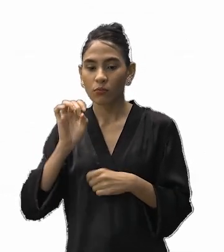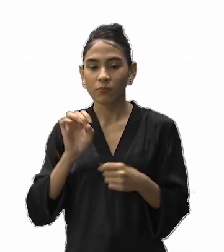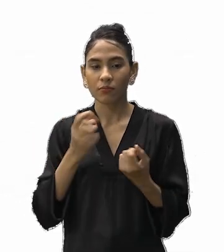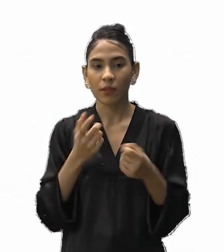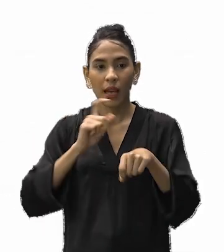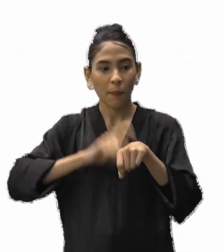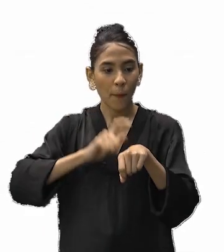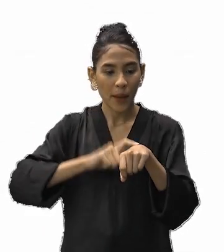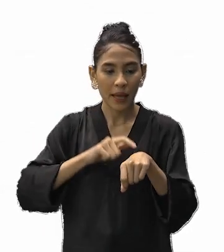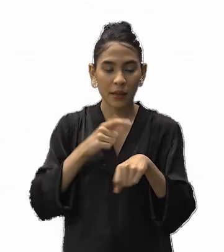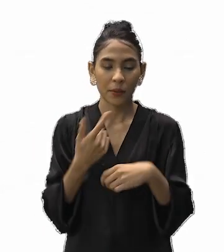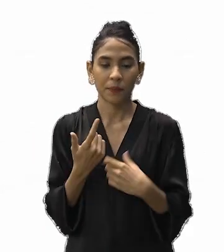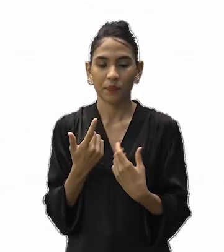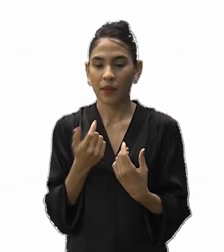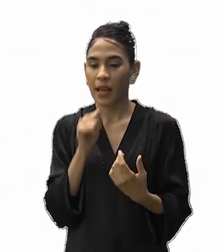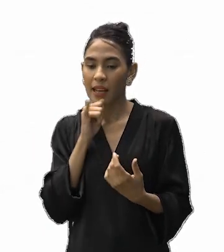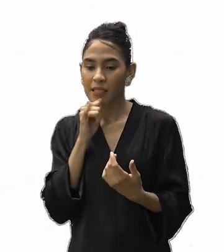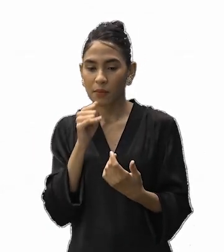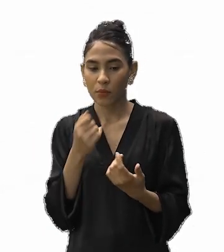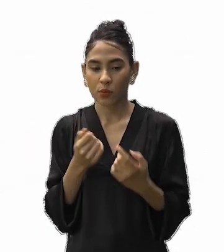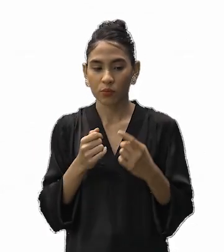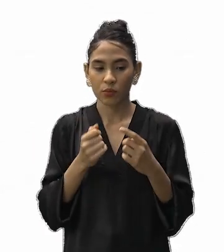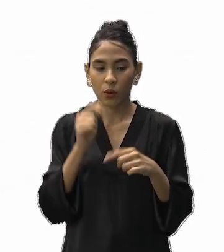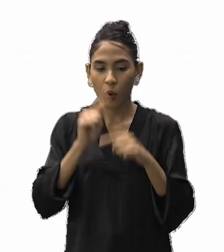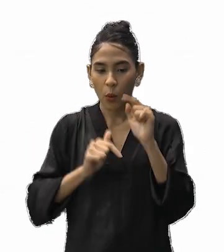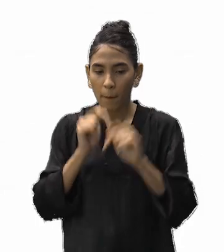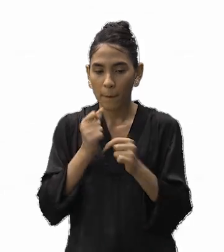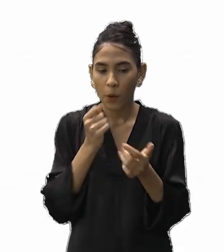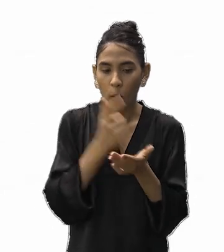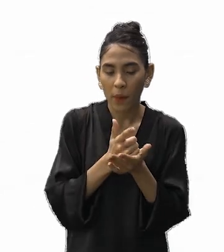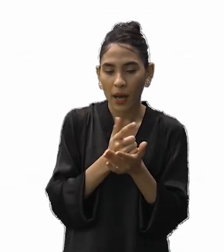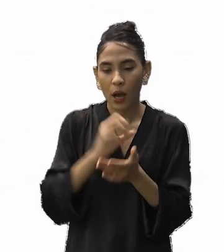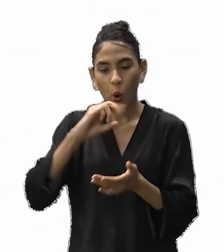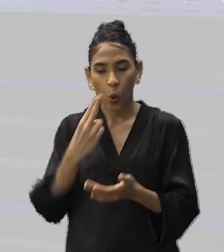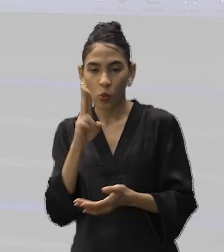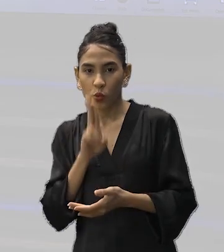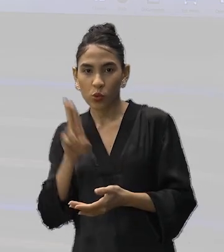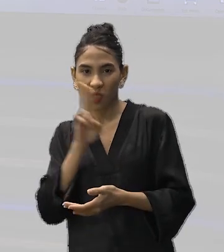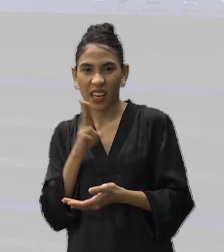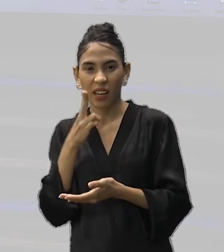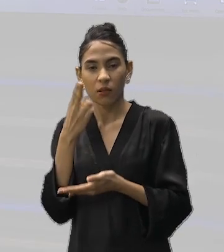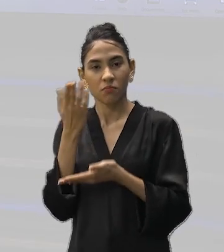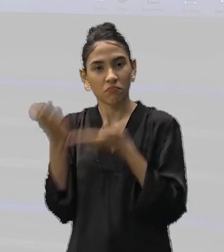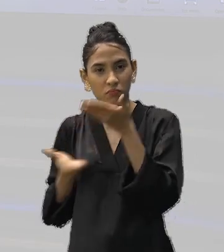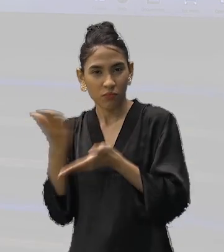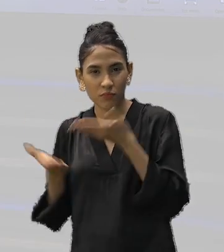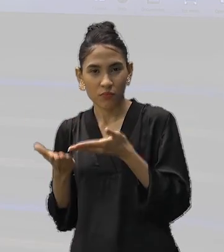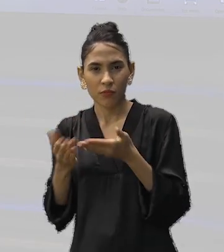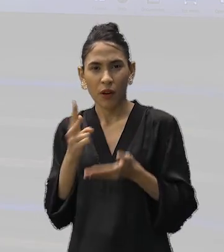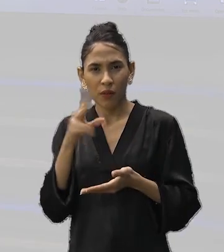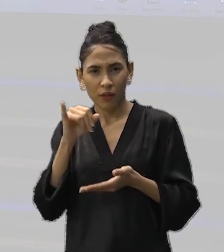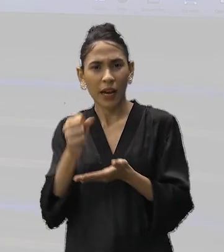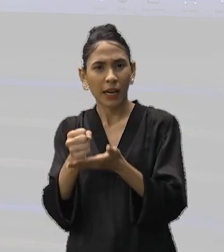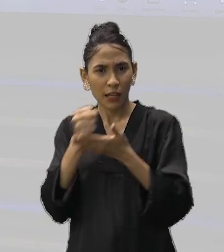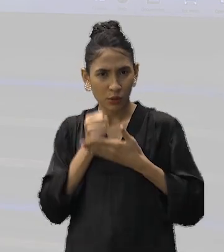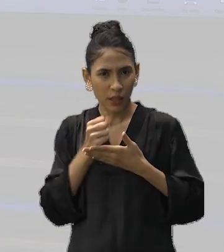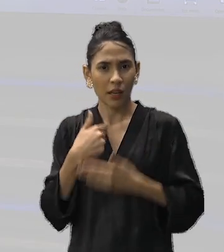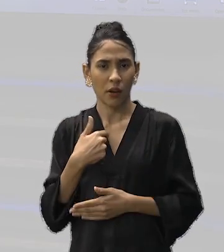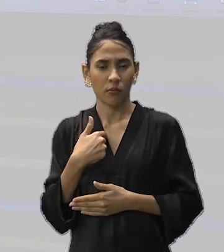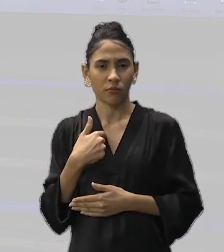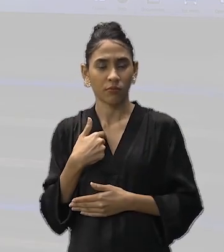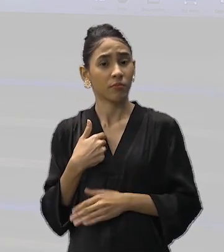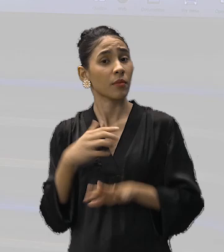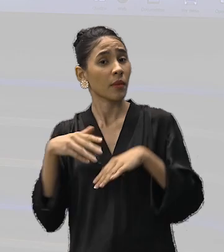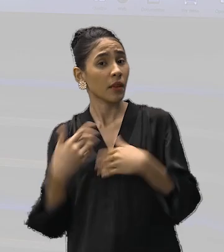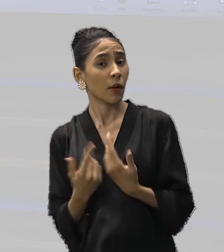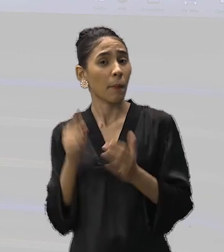tá? A compra ou a utilização de um serviço ou de um produto, ela vai ser benéfico para a gente, tá bom? Então, a